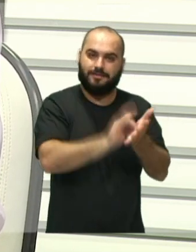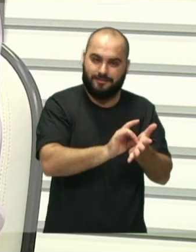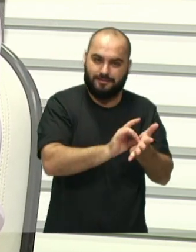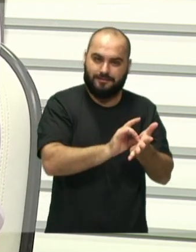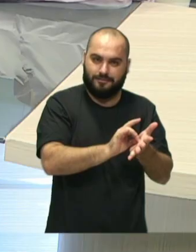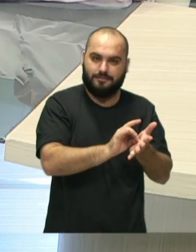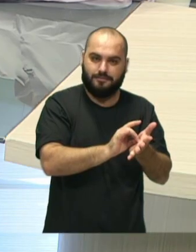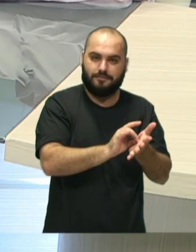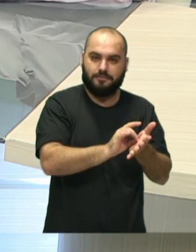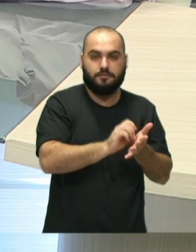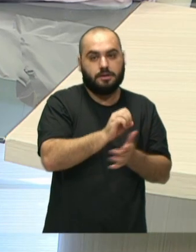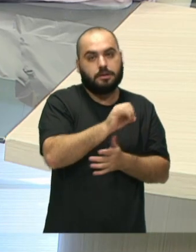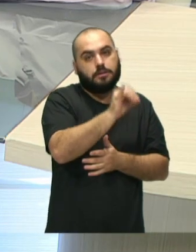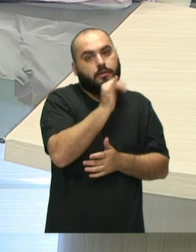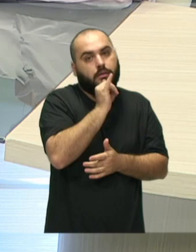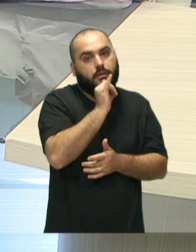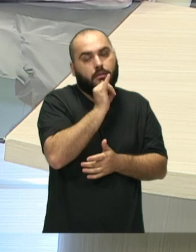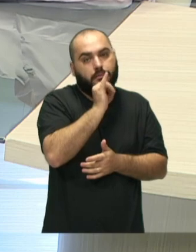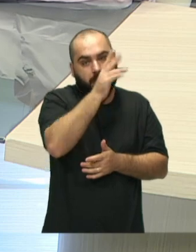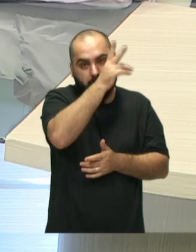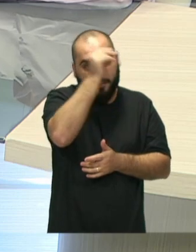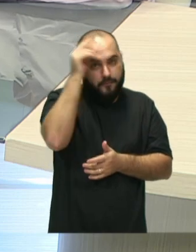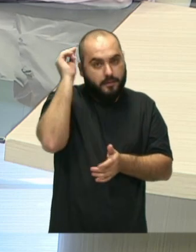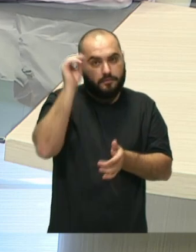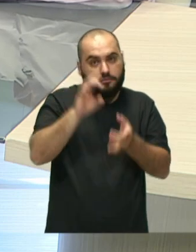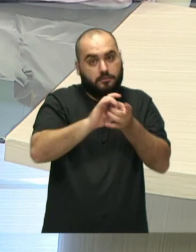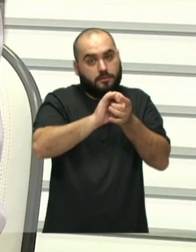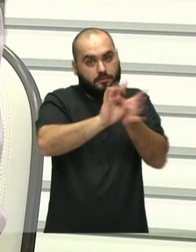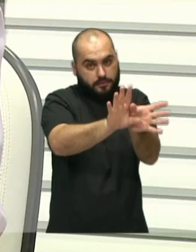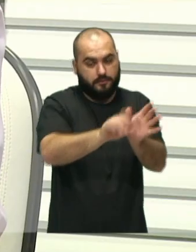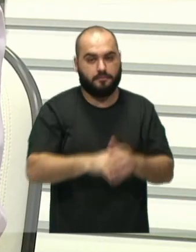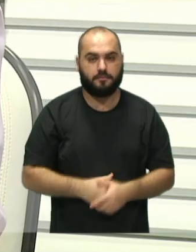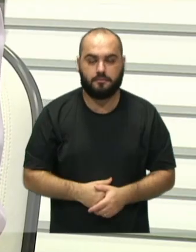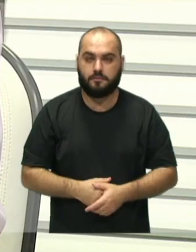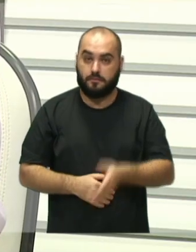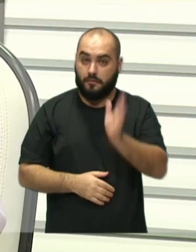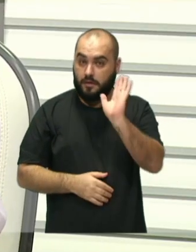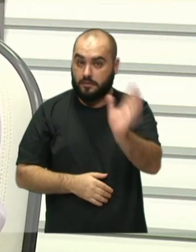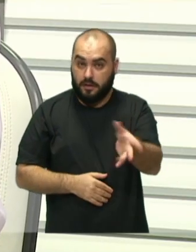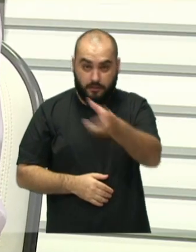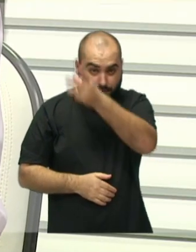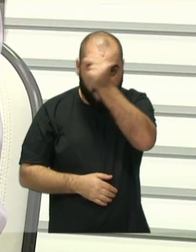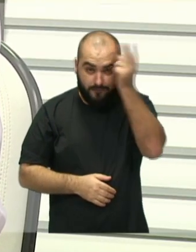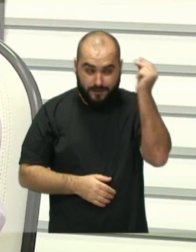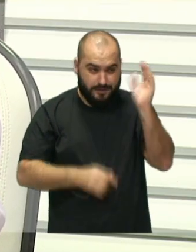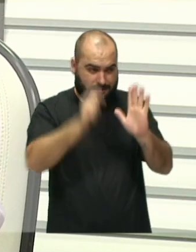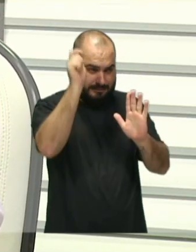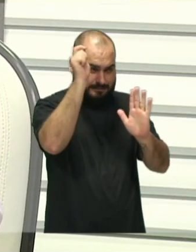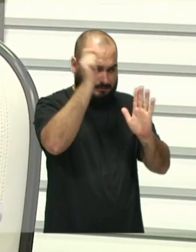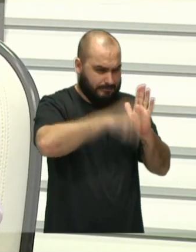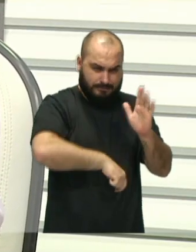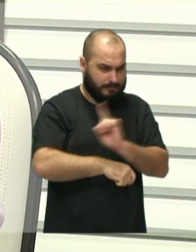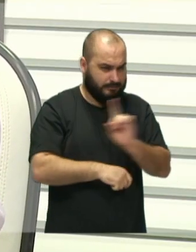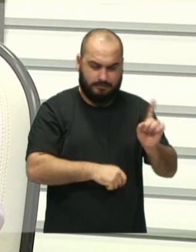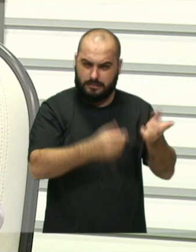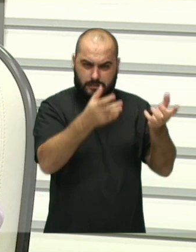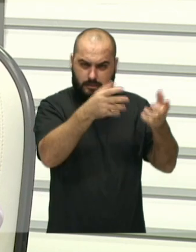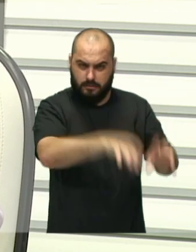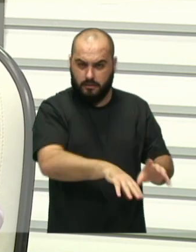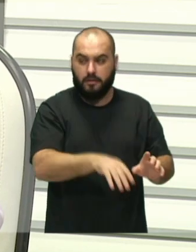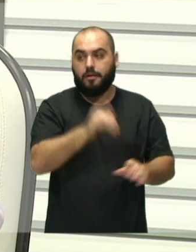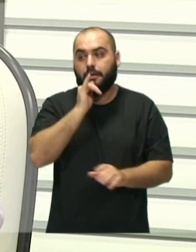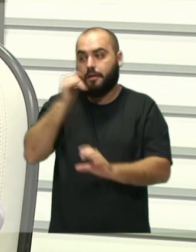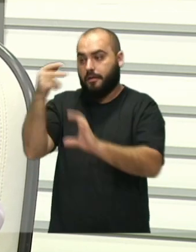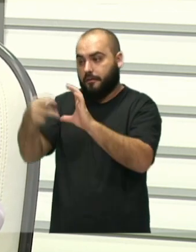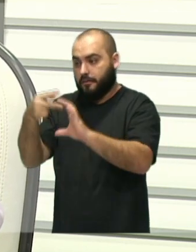lei se assim o preferir é sancionar e e o Prefeito Não sancionando um projeto de lei que a